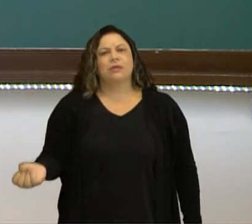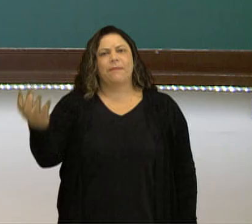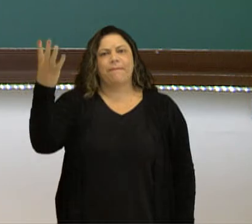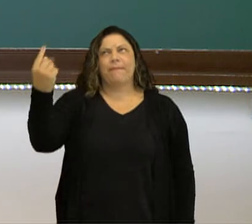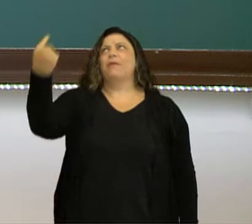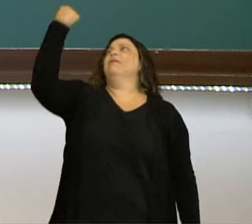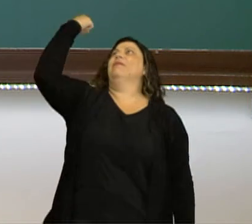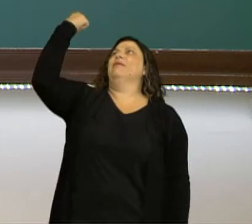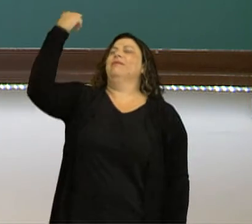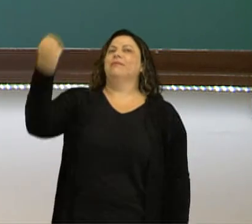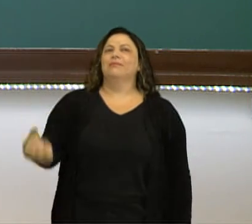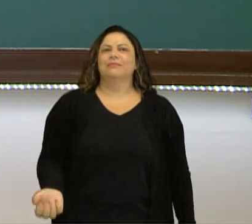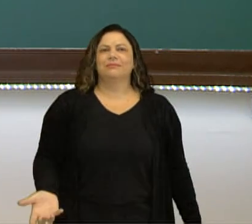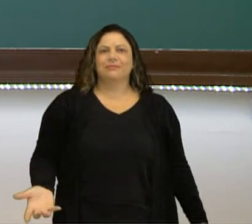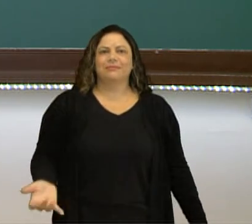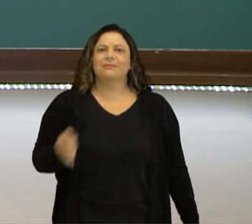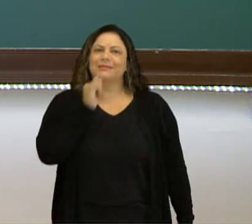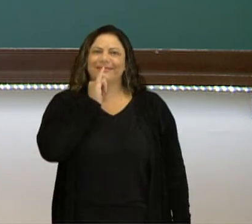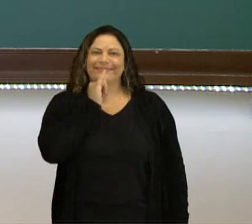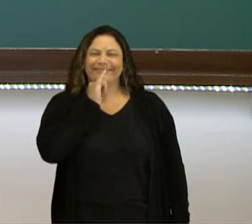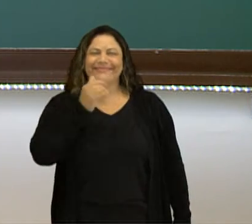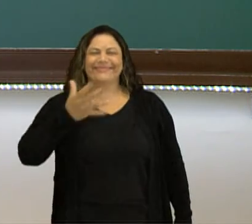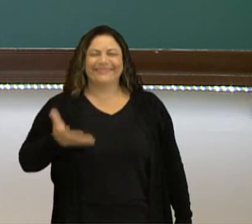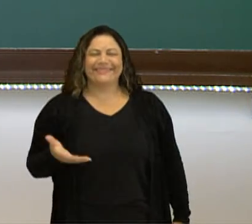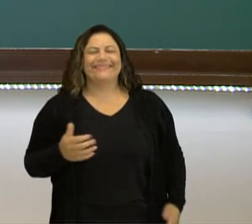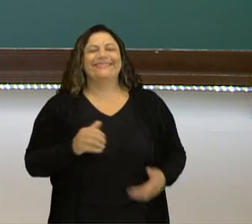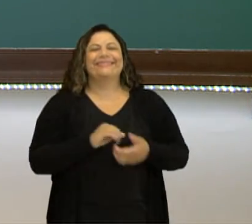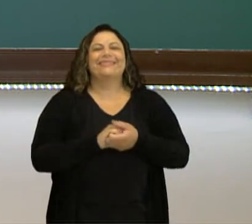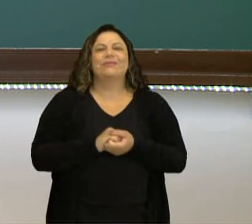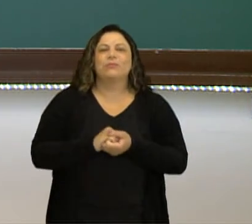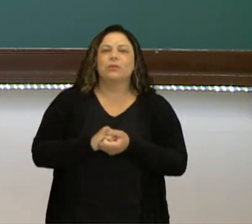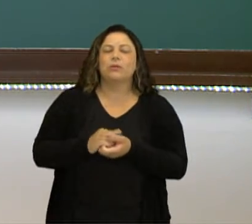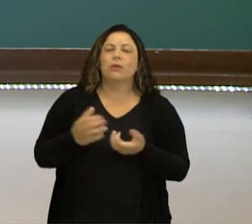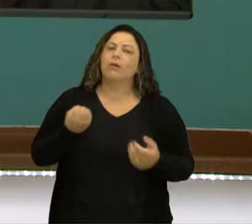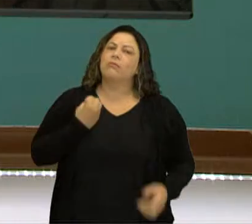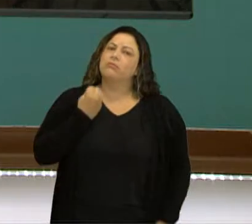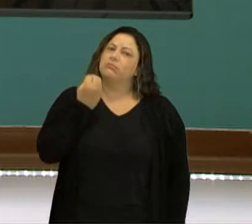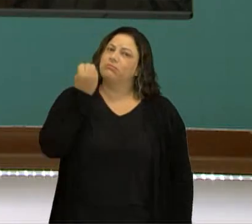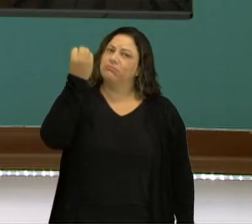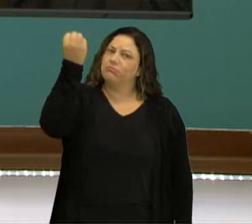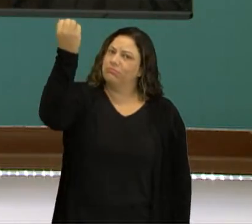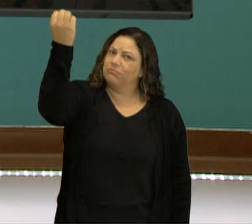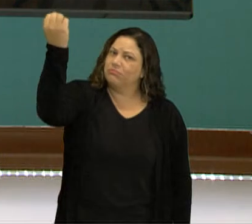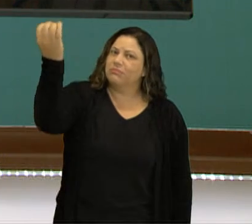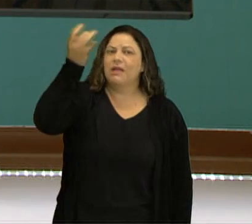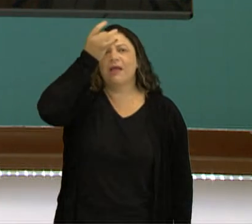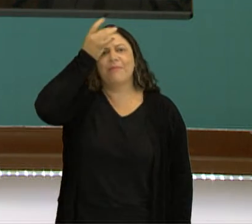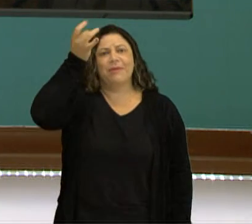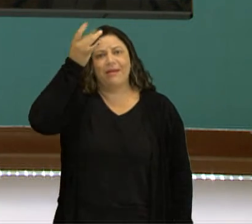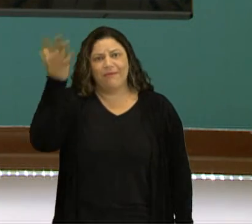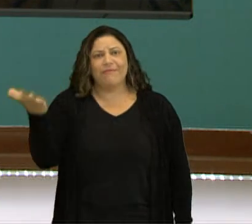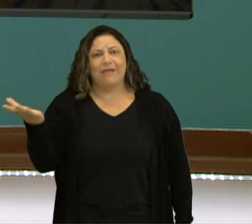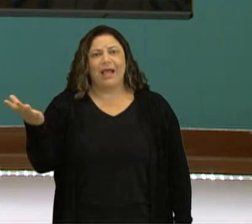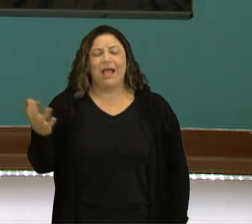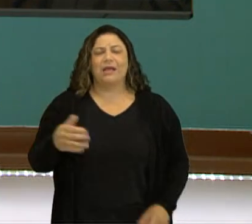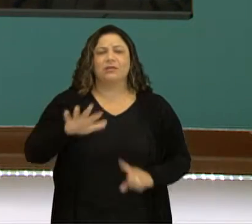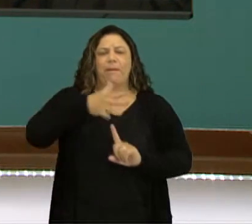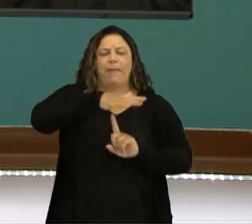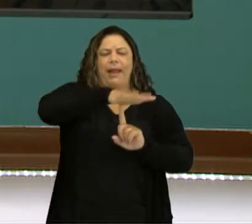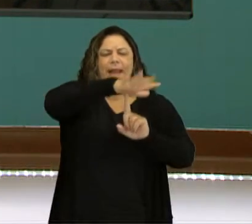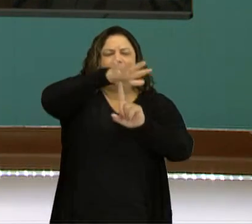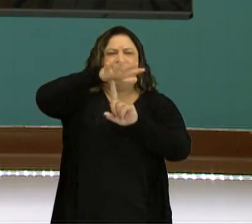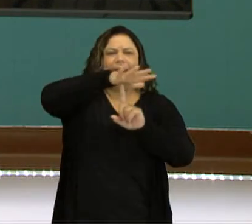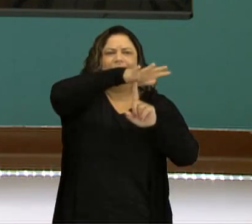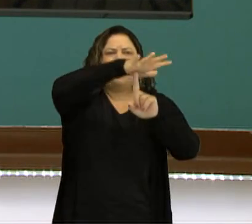para trás, né? Ou se, por exemplo, né, se eu quisesse viajar, né, mais fácil, eu pegava um helicóptero, subia, esperava a